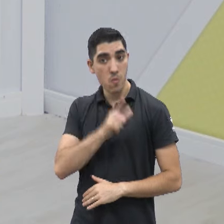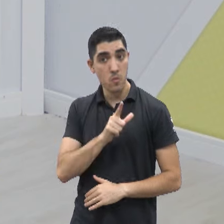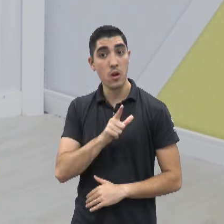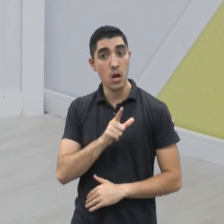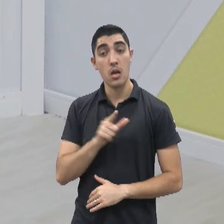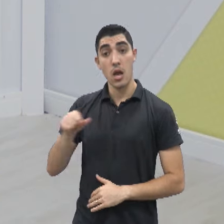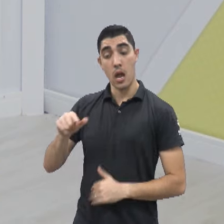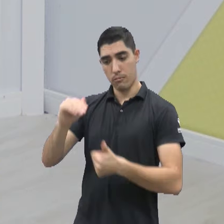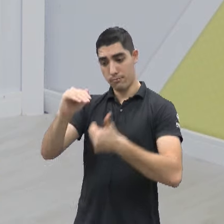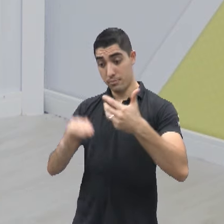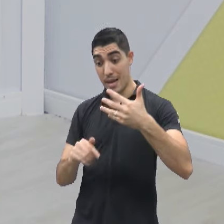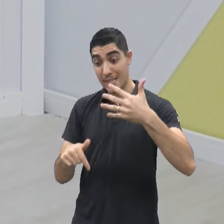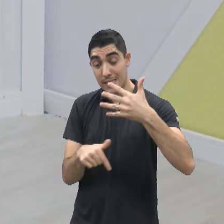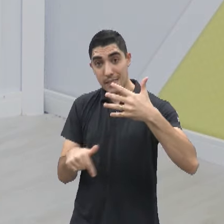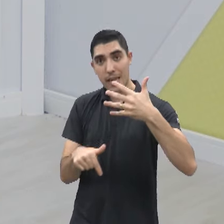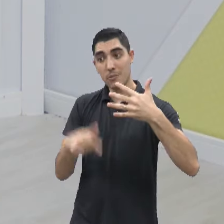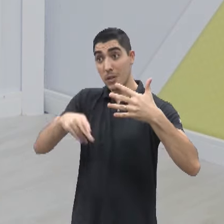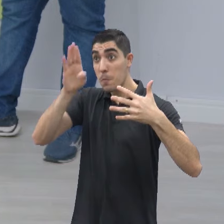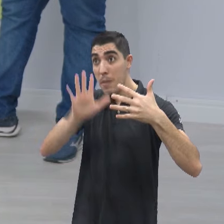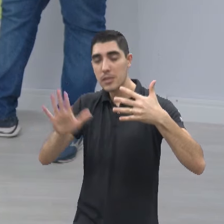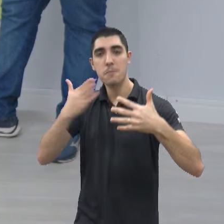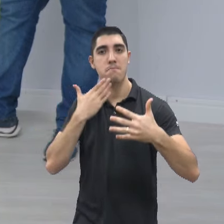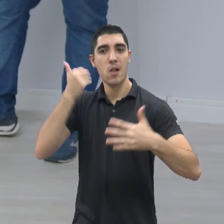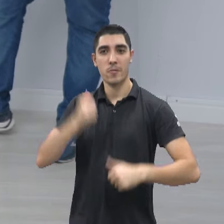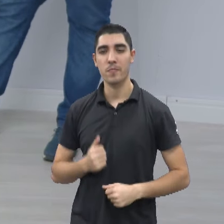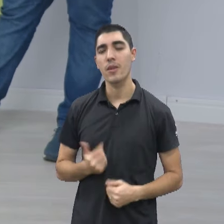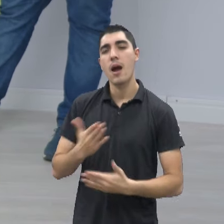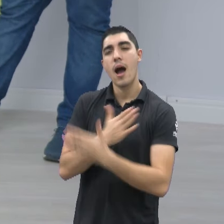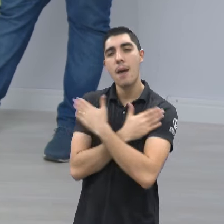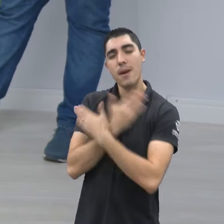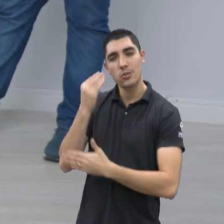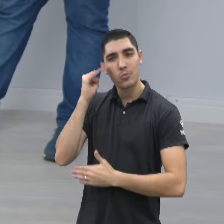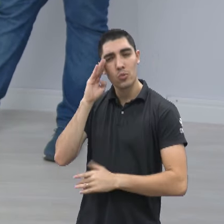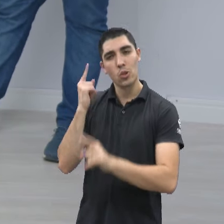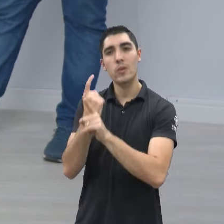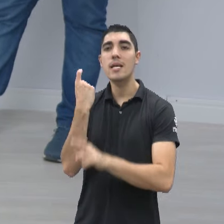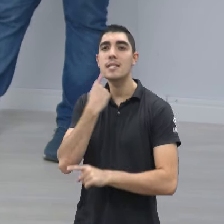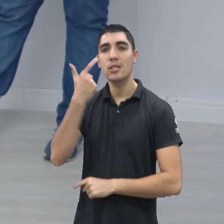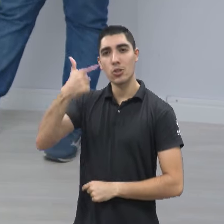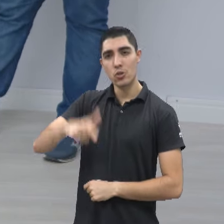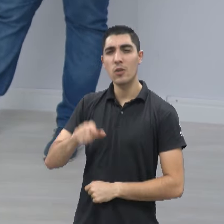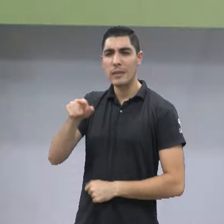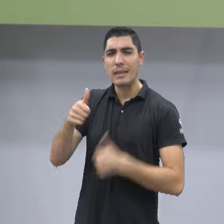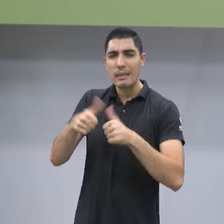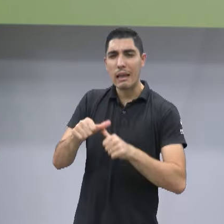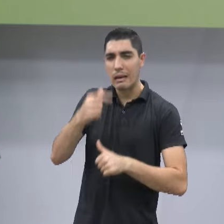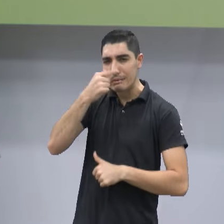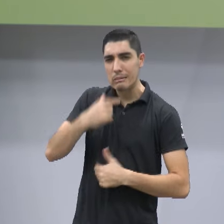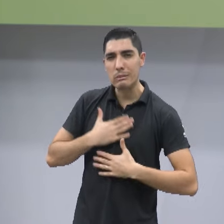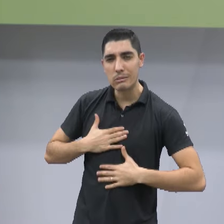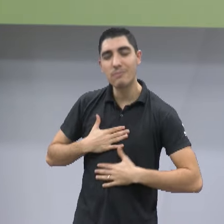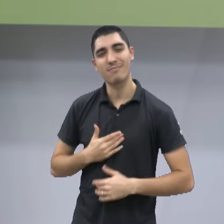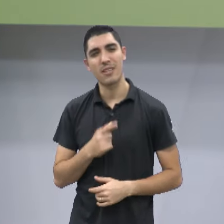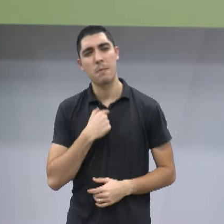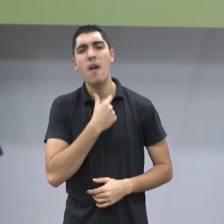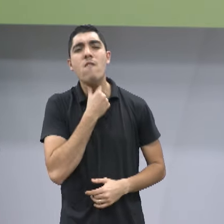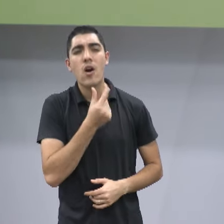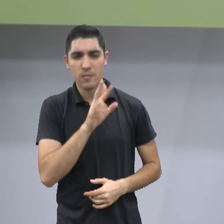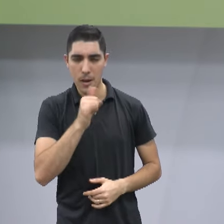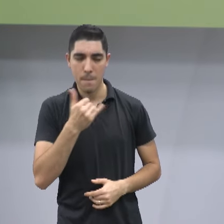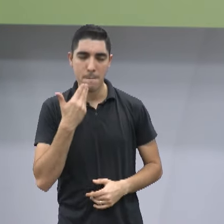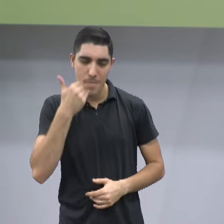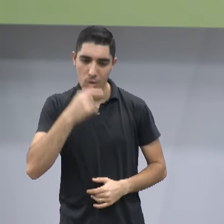maior ginasta, tá certo? Brunão, grande abraço para você. Até sexta-feira com mais Hora do Esporte. Melhoras aí, que você tá meio ruinzão. Até sexta, minha voz vai melhorar até lá.